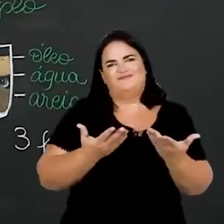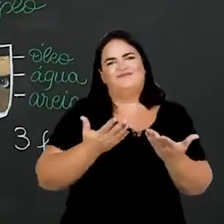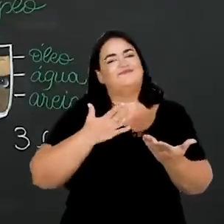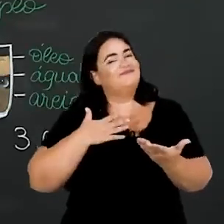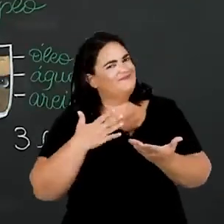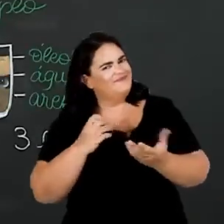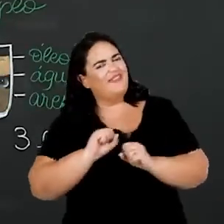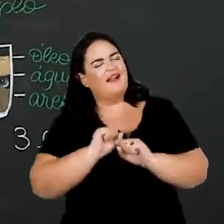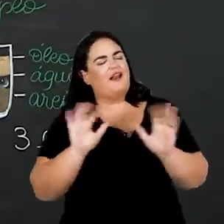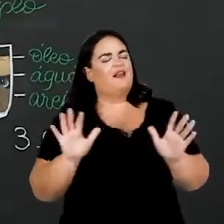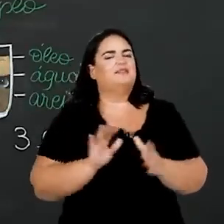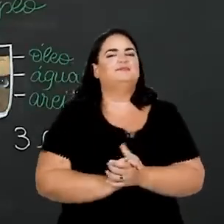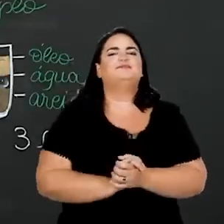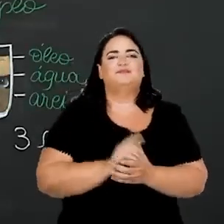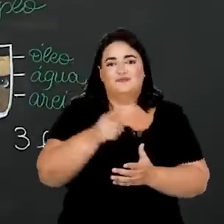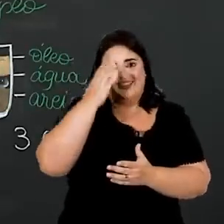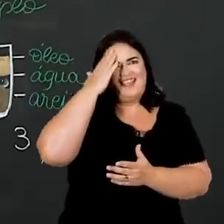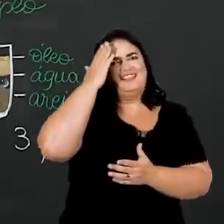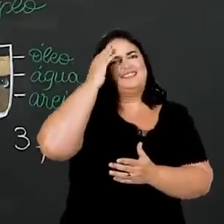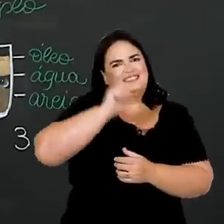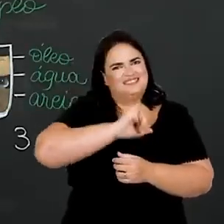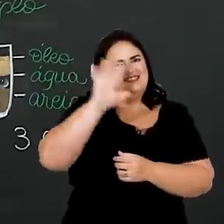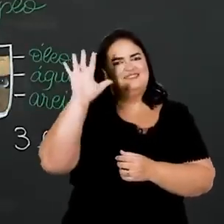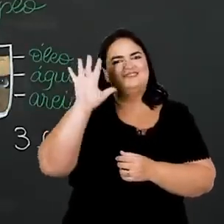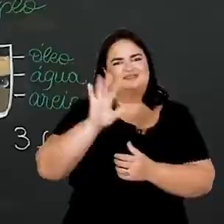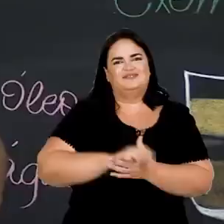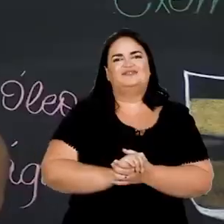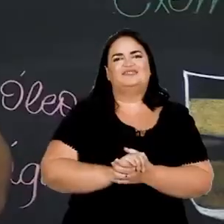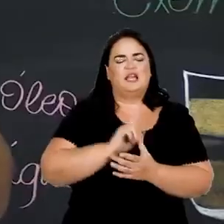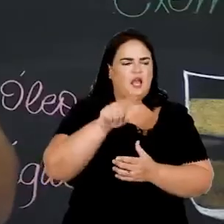diferença de uma mistura heterogênea para uma mistura